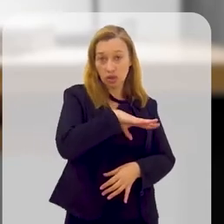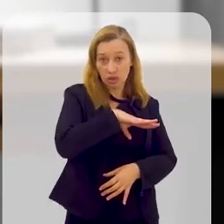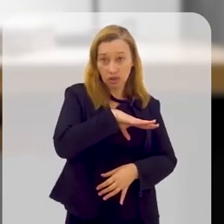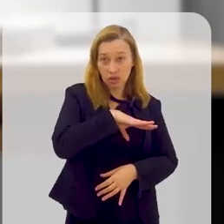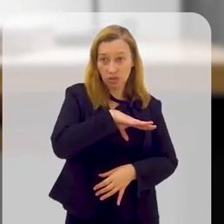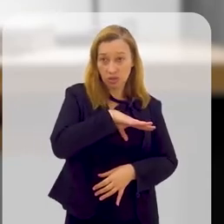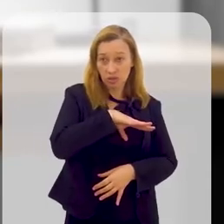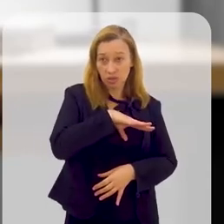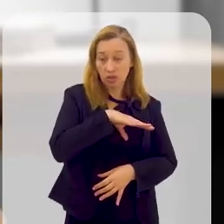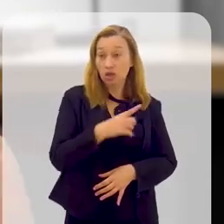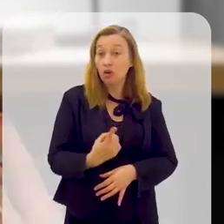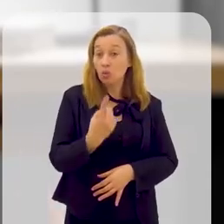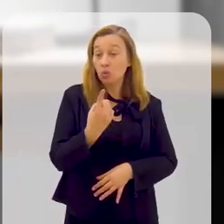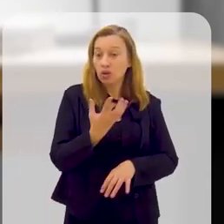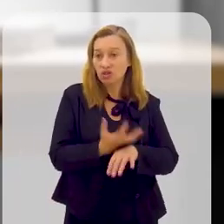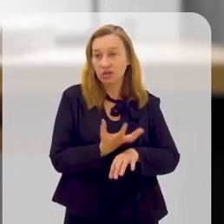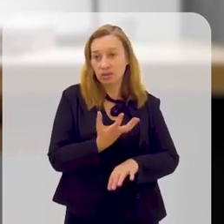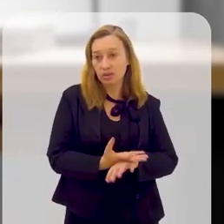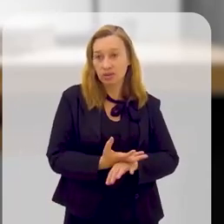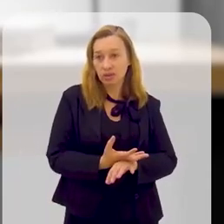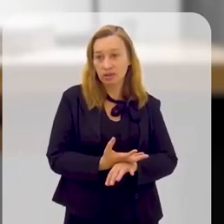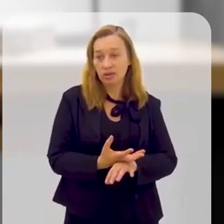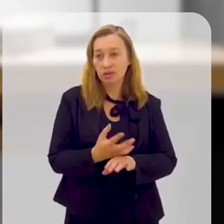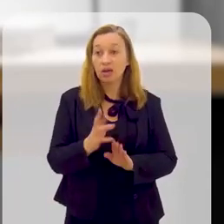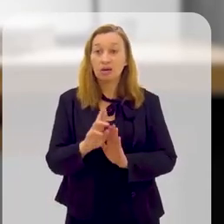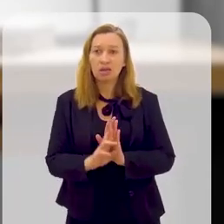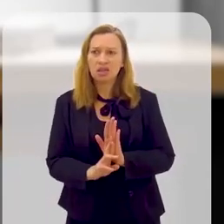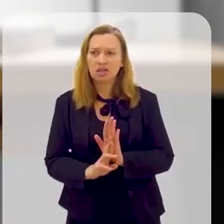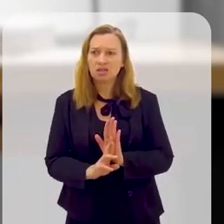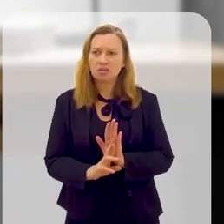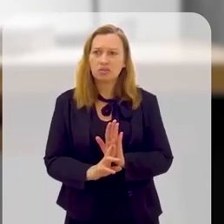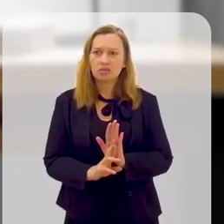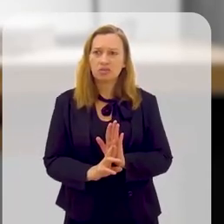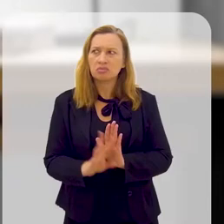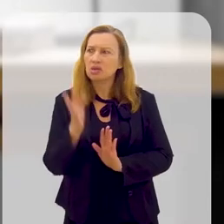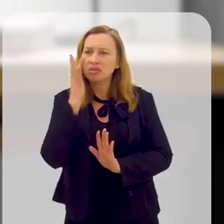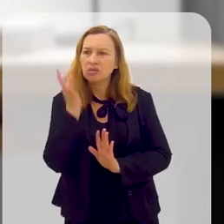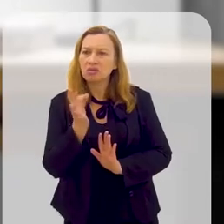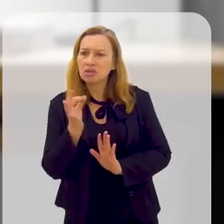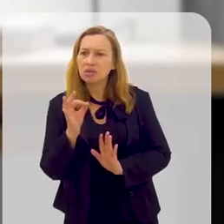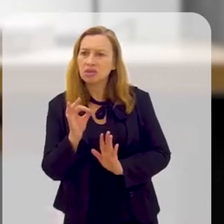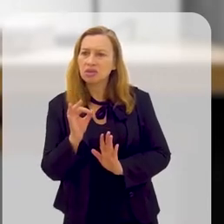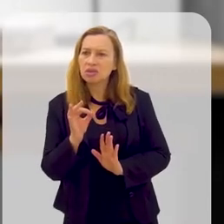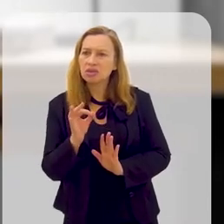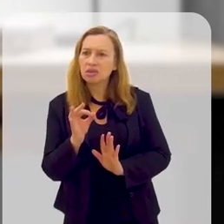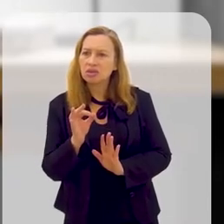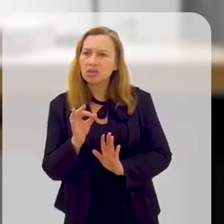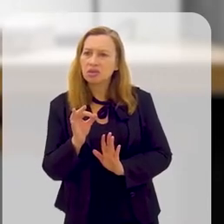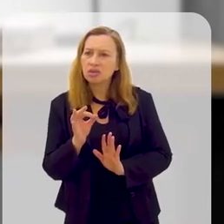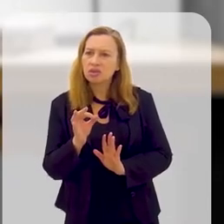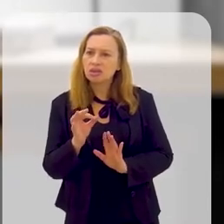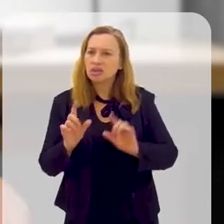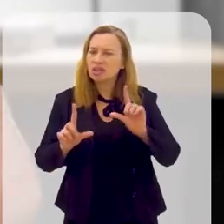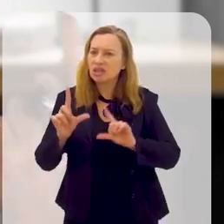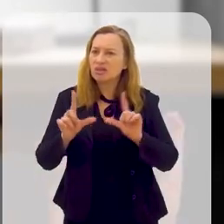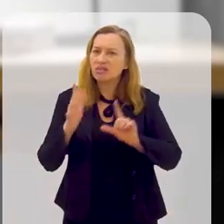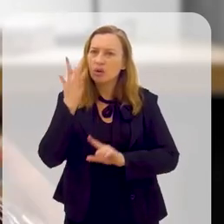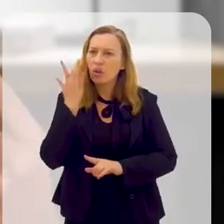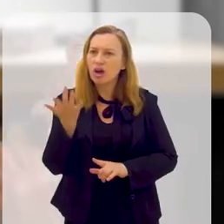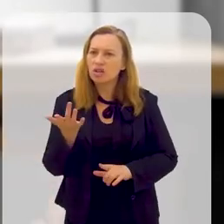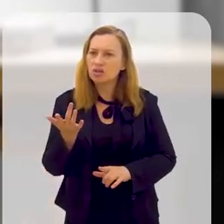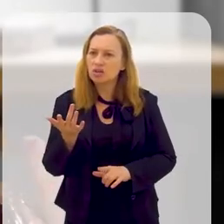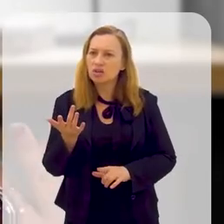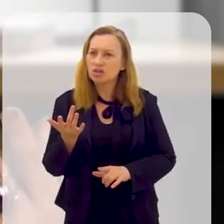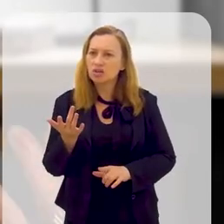português e uma disciplina redação eu nem sei eu acho que eu tive redação em